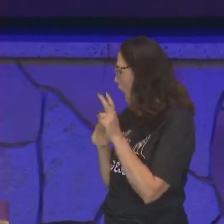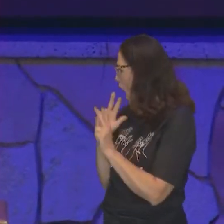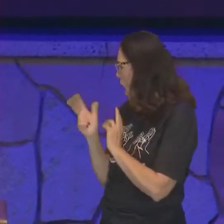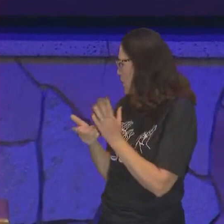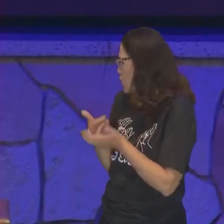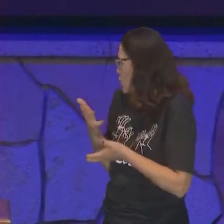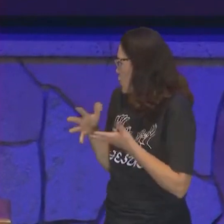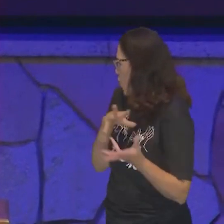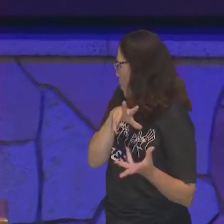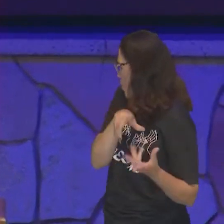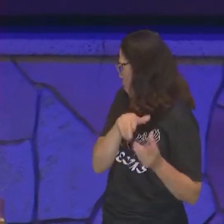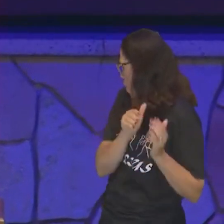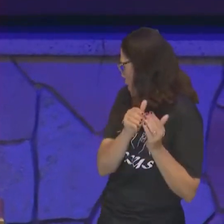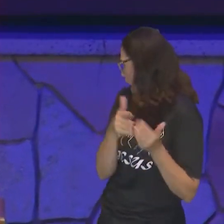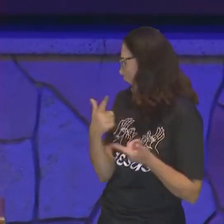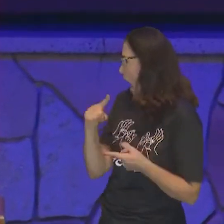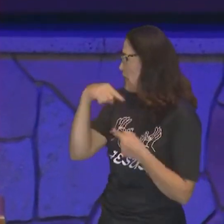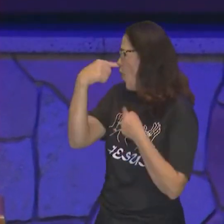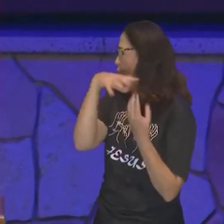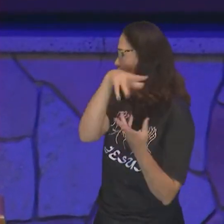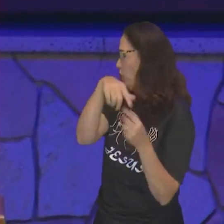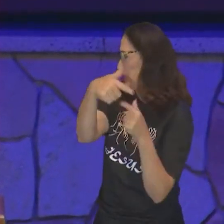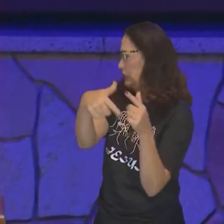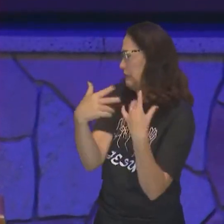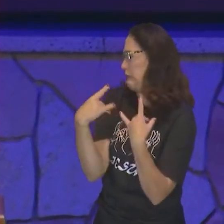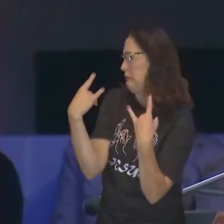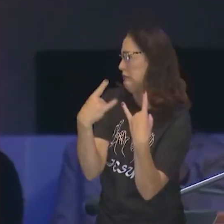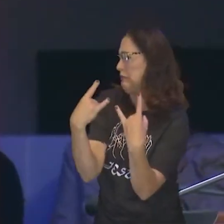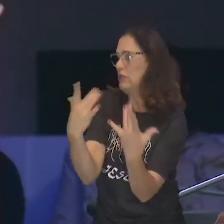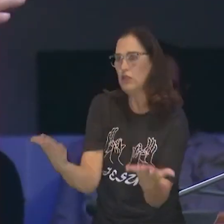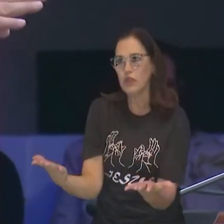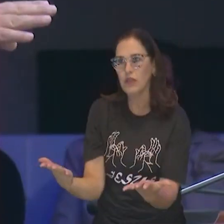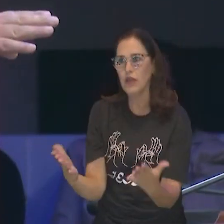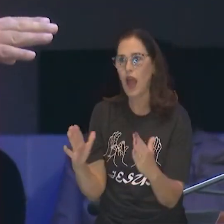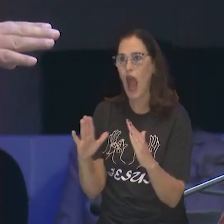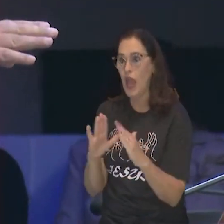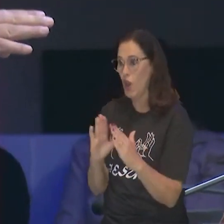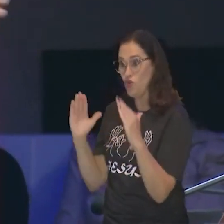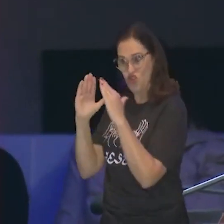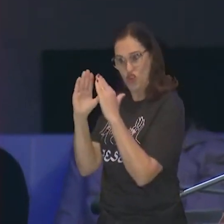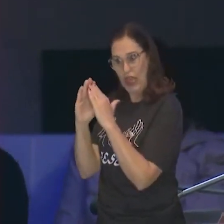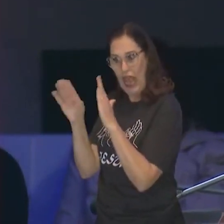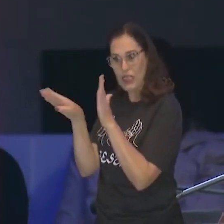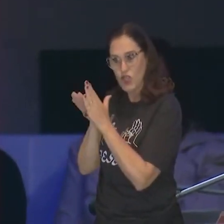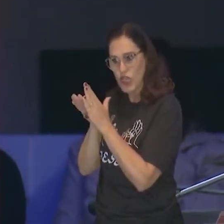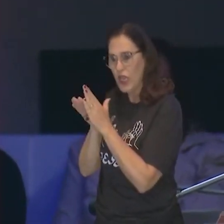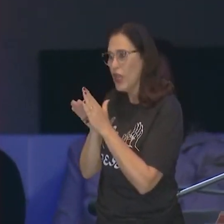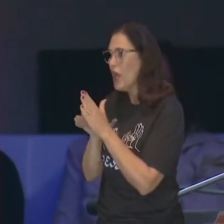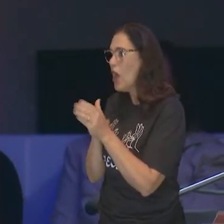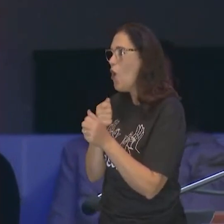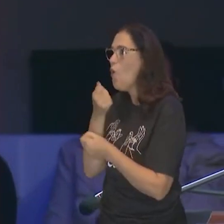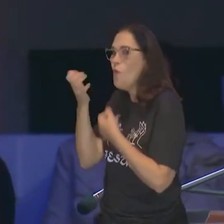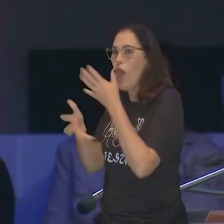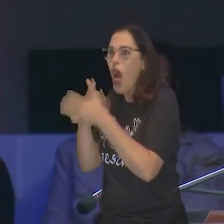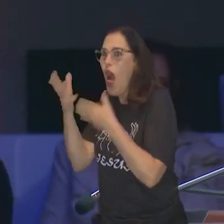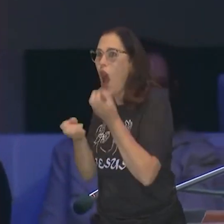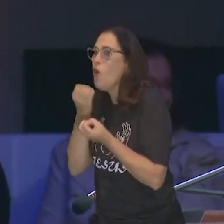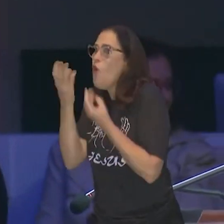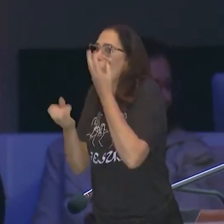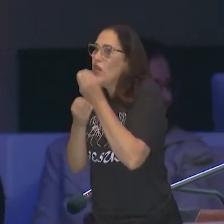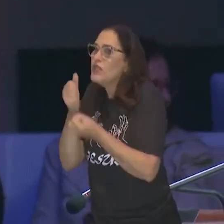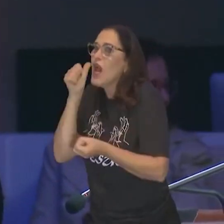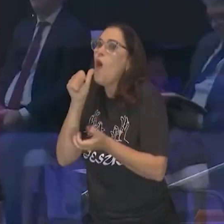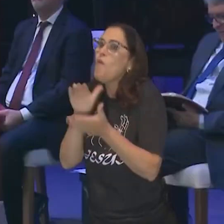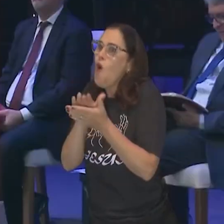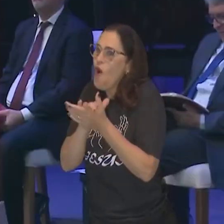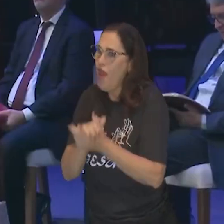este mundo. E aí vem outros mundos pela frente. E cheguei em casa e contei para a Isane, porque senão aquilo fica ali no